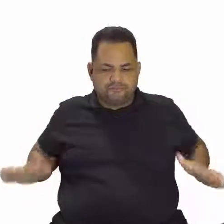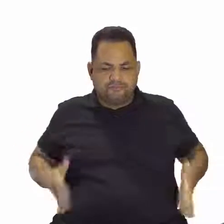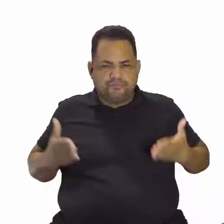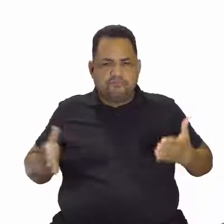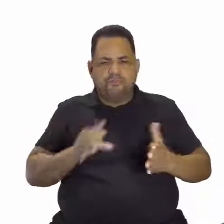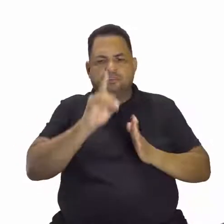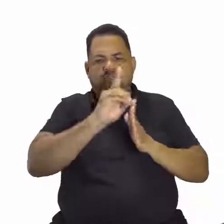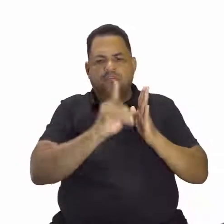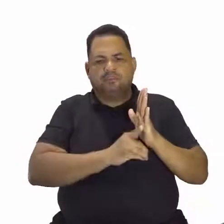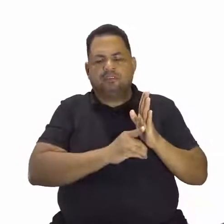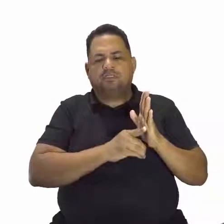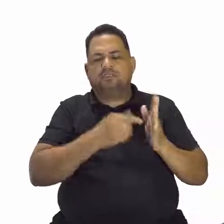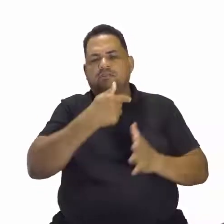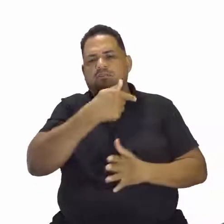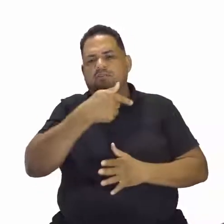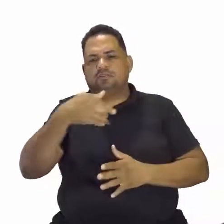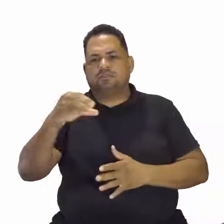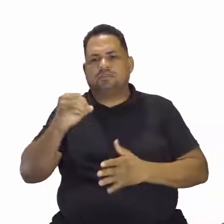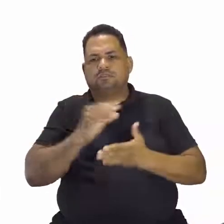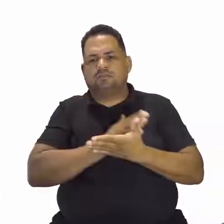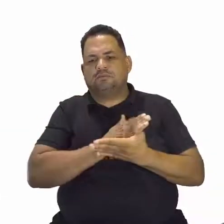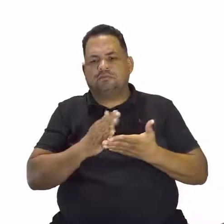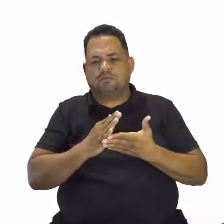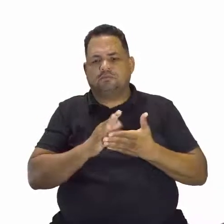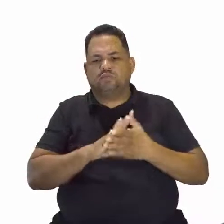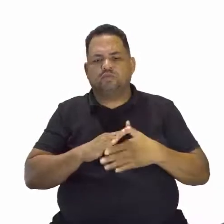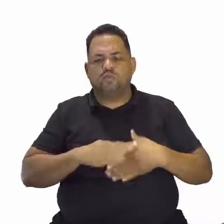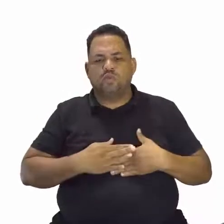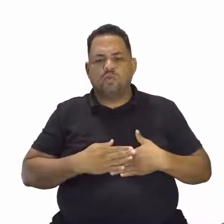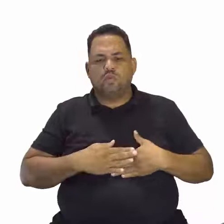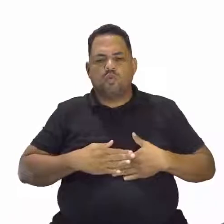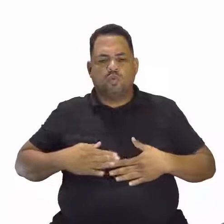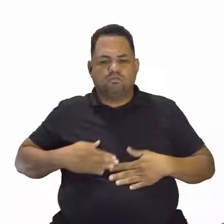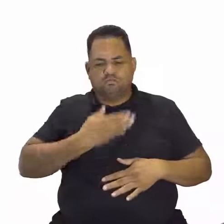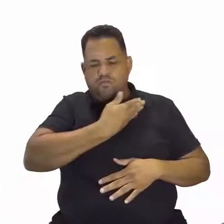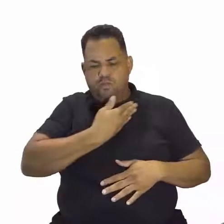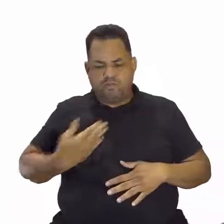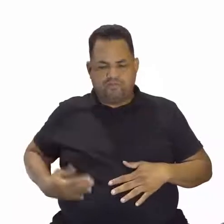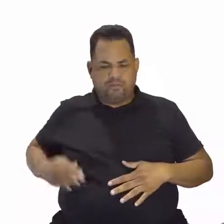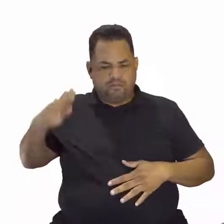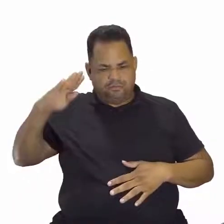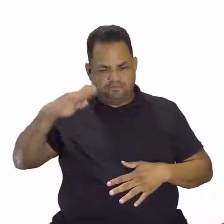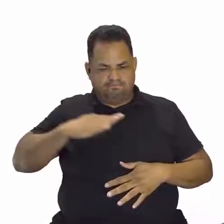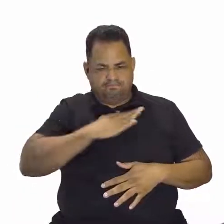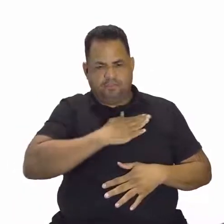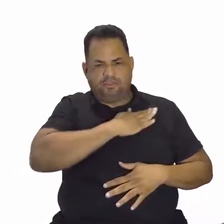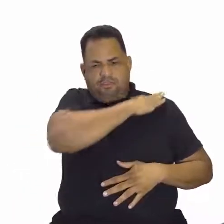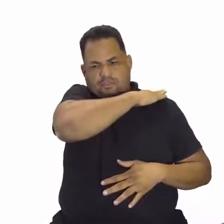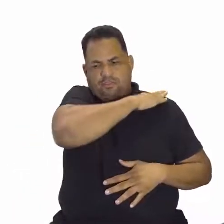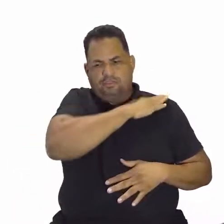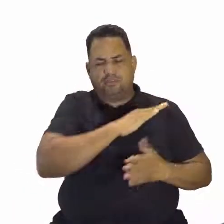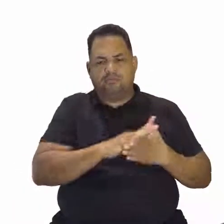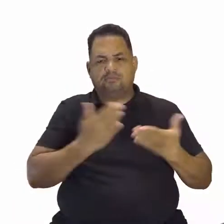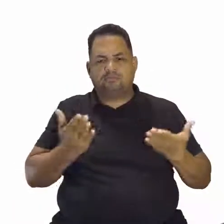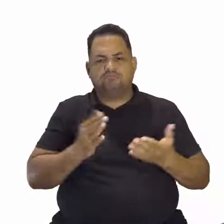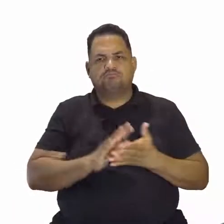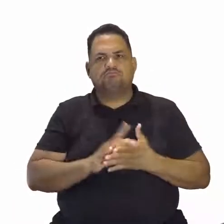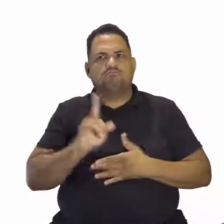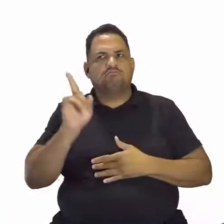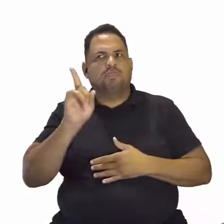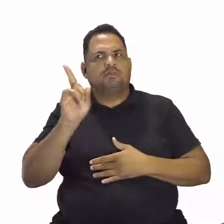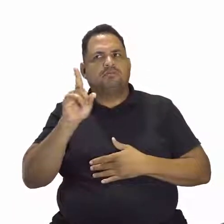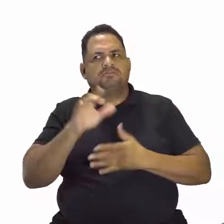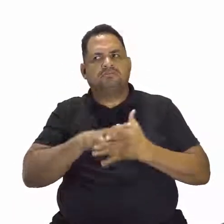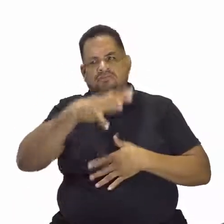70, a partir do governo militar, isso não ocorreu lá na região, lá em Manaus,